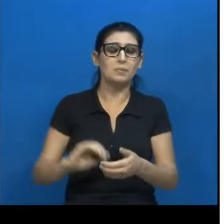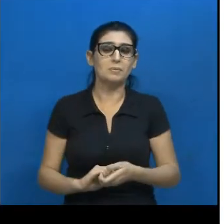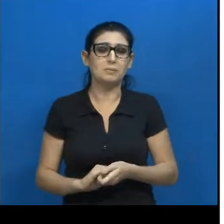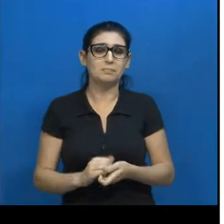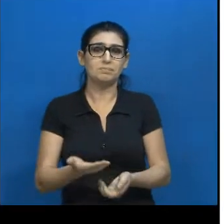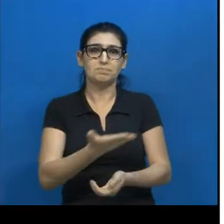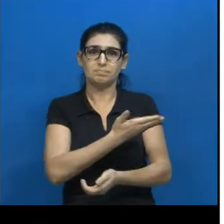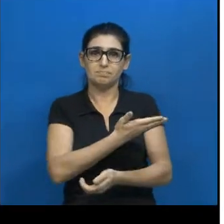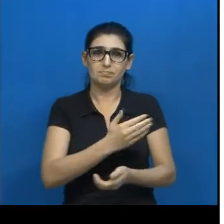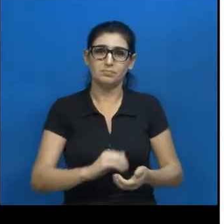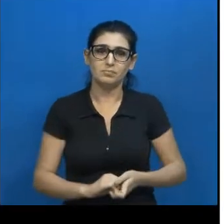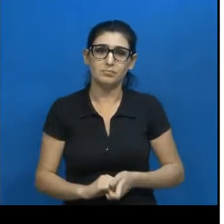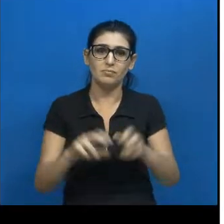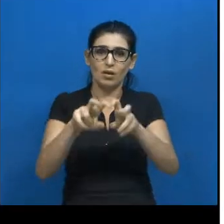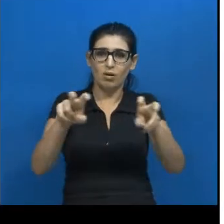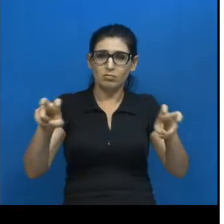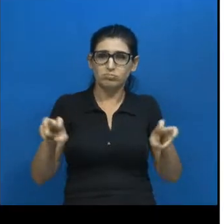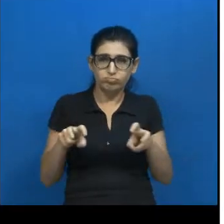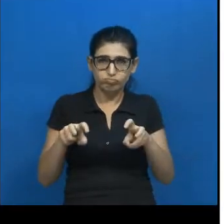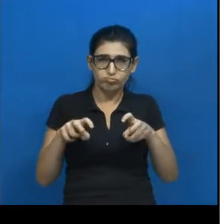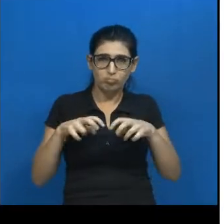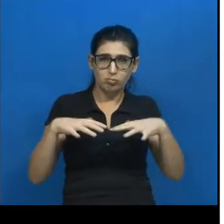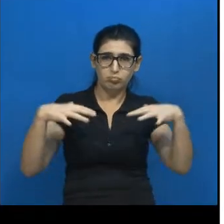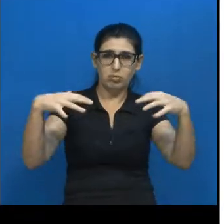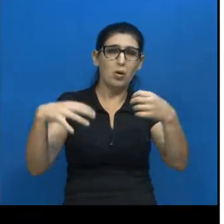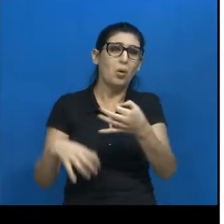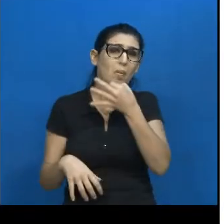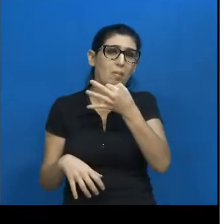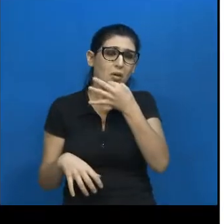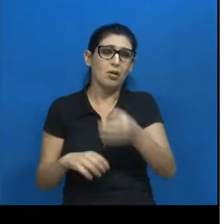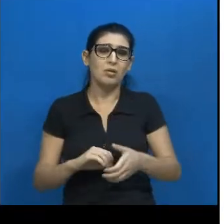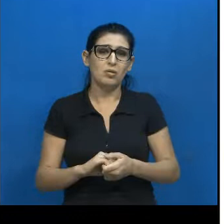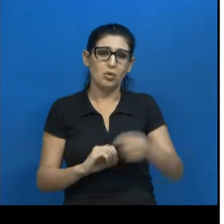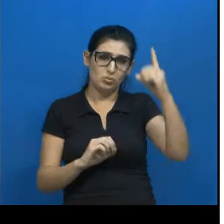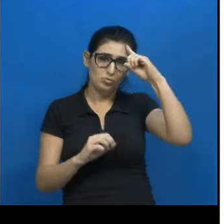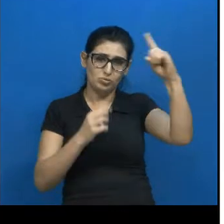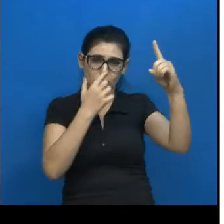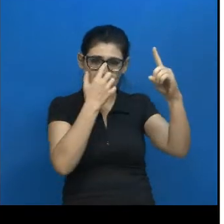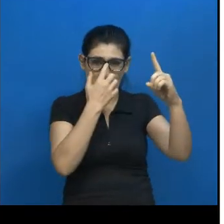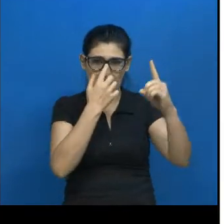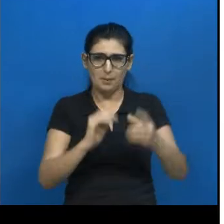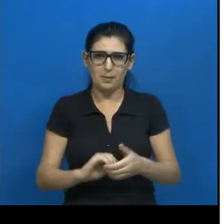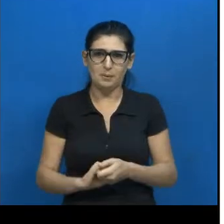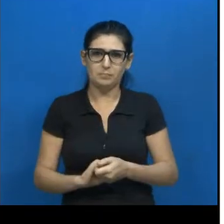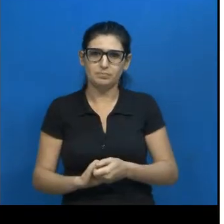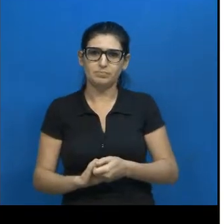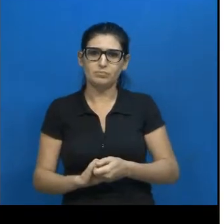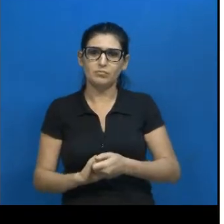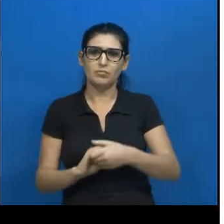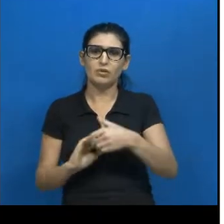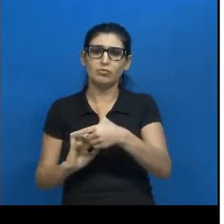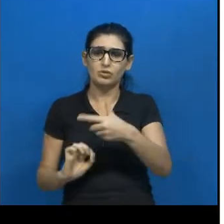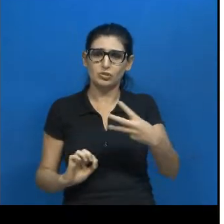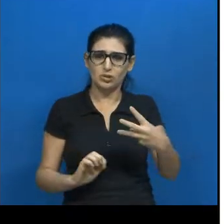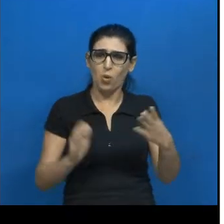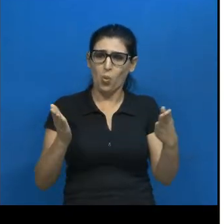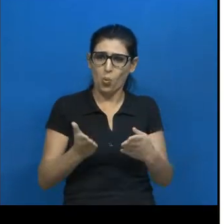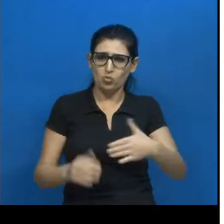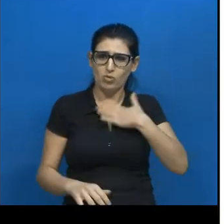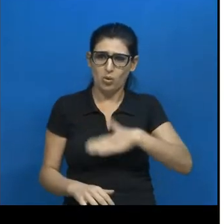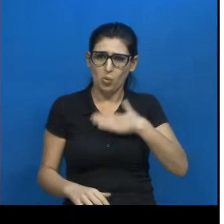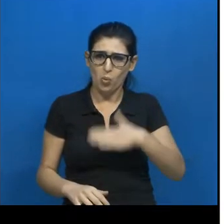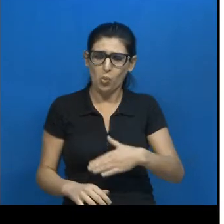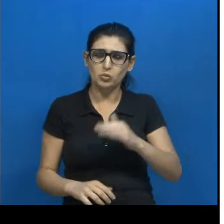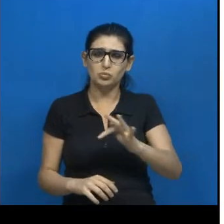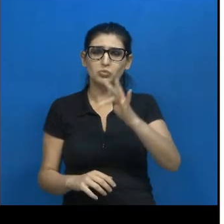audiência pública de 23 de agosto e 18 de setembro, tá? Então, a gente já tem a segunda data marcada, tá ok? Agora eu vou continuar na